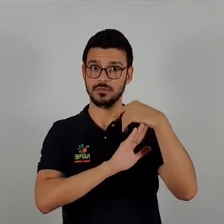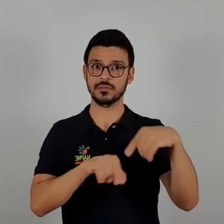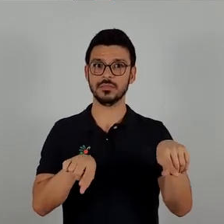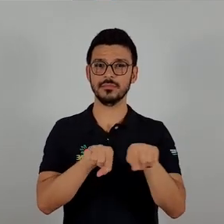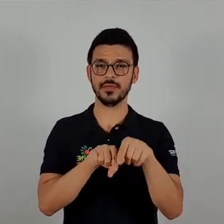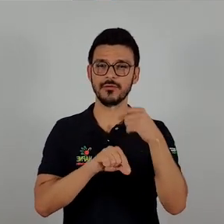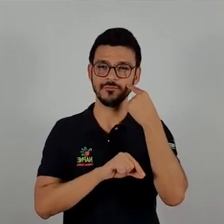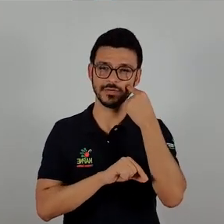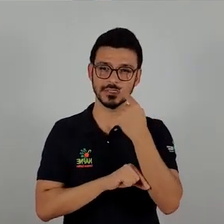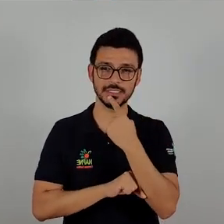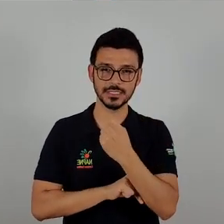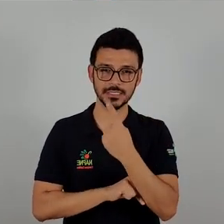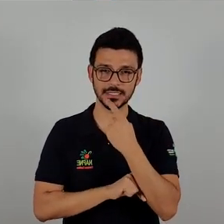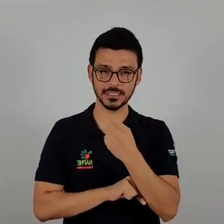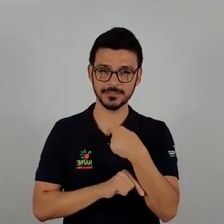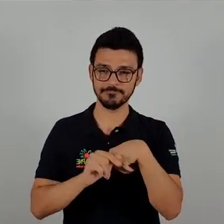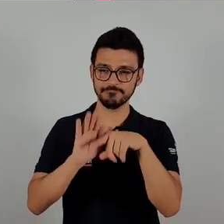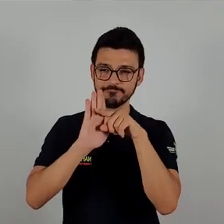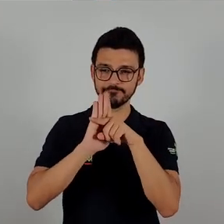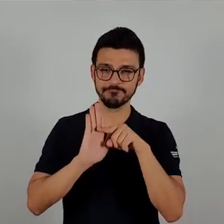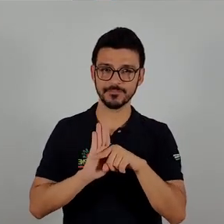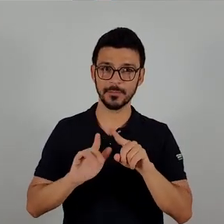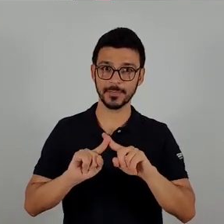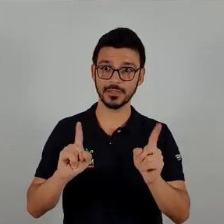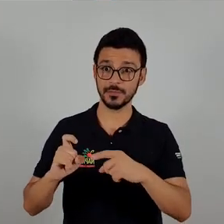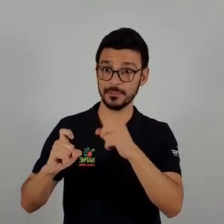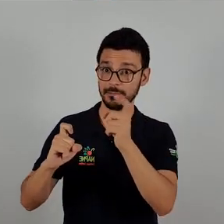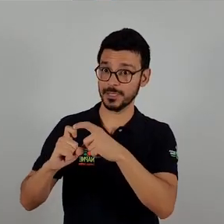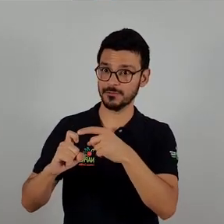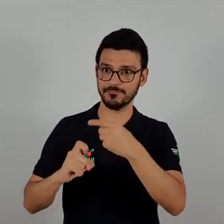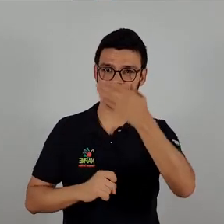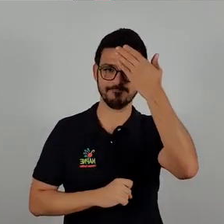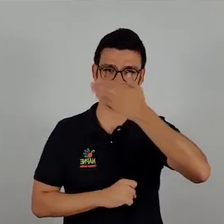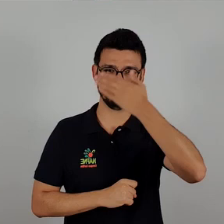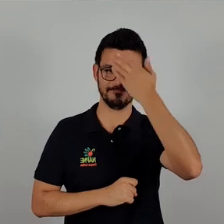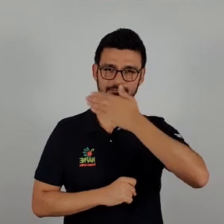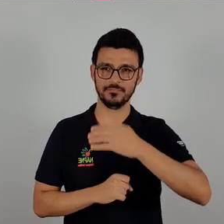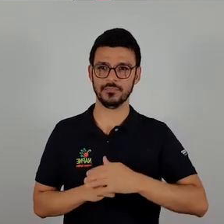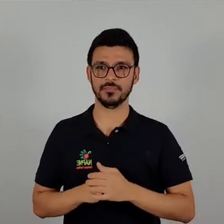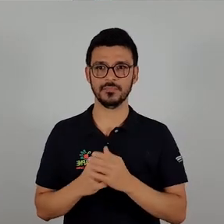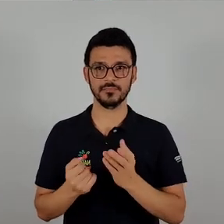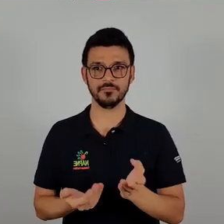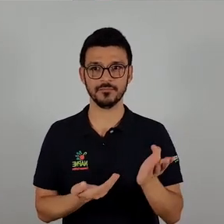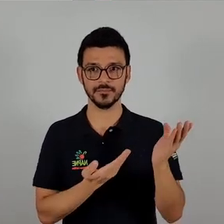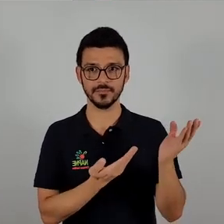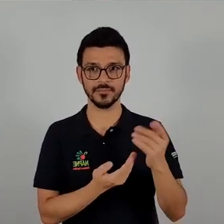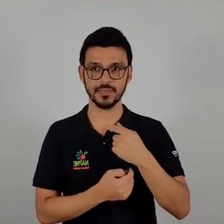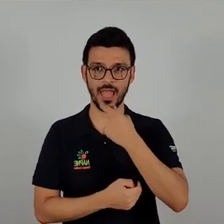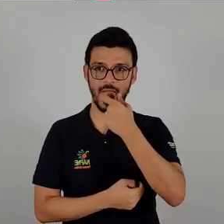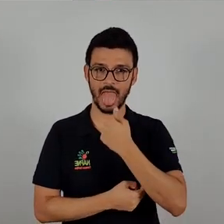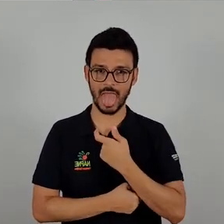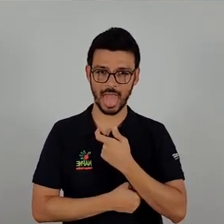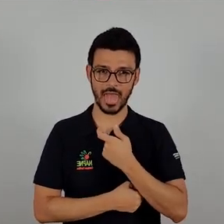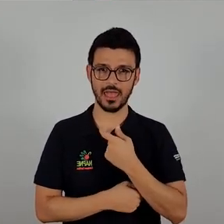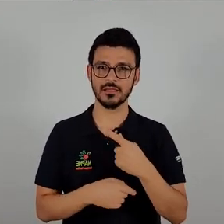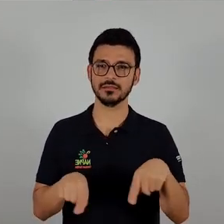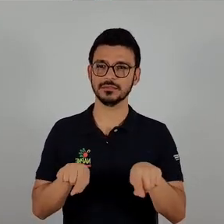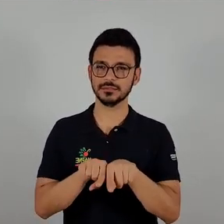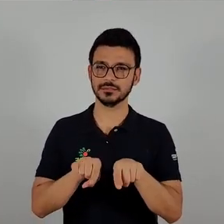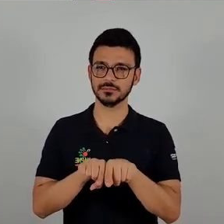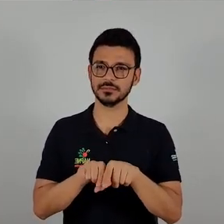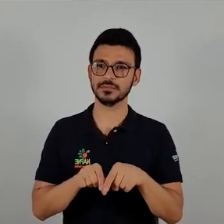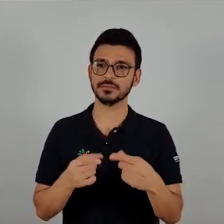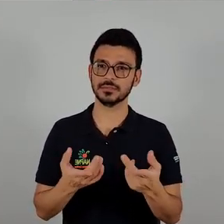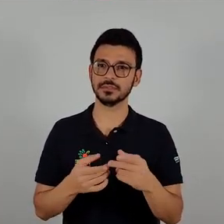Olha como muda, né? Isso aqui é uma língua de um animal que tem um problema sério hormonal. Ó. Muita umidade, vocês estão vendo? Uma língua